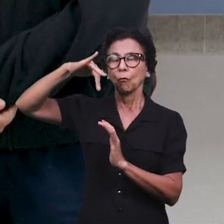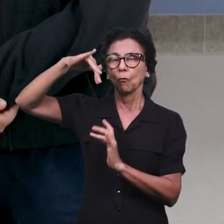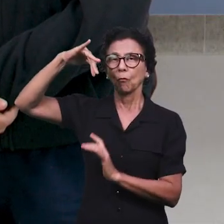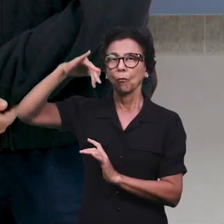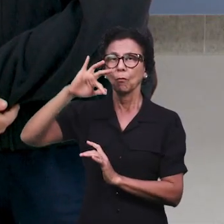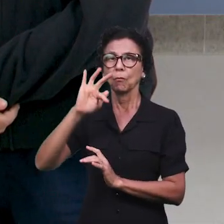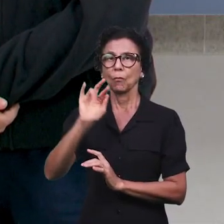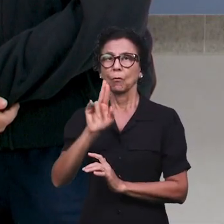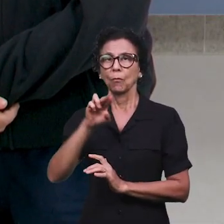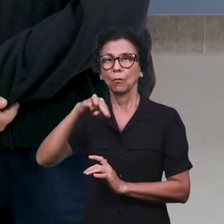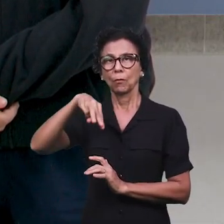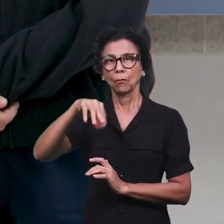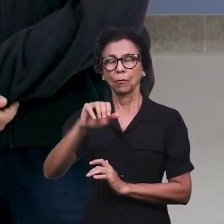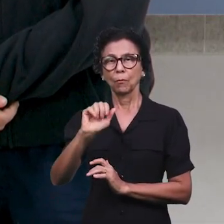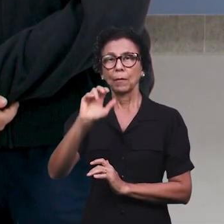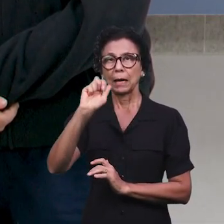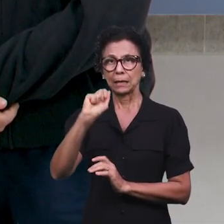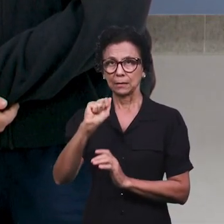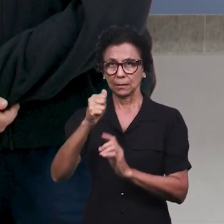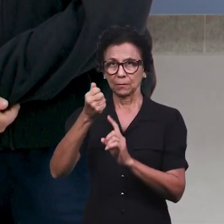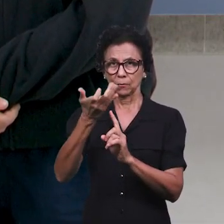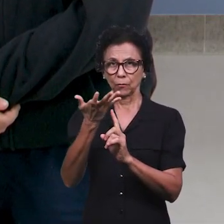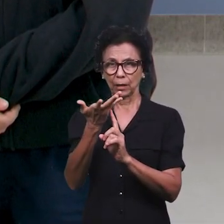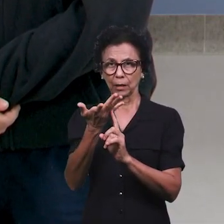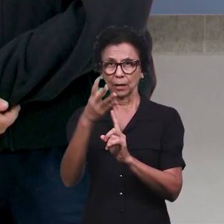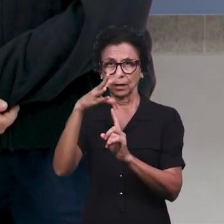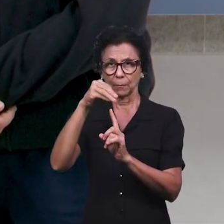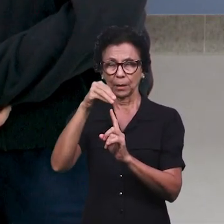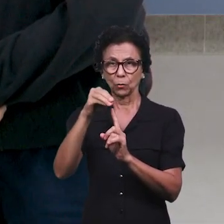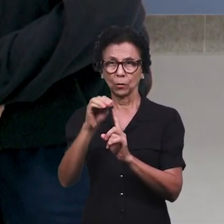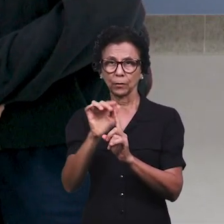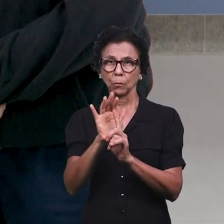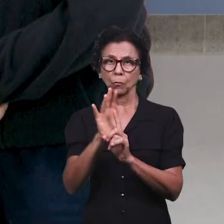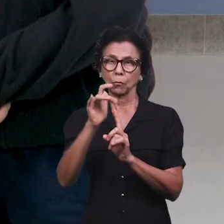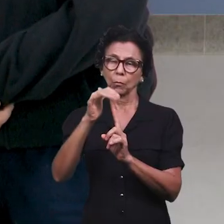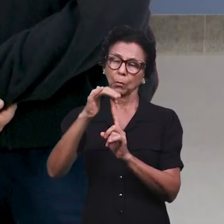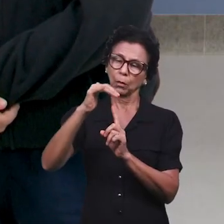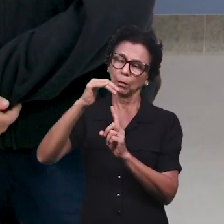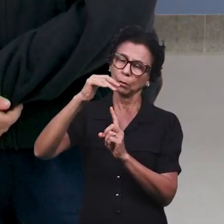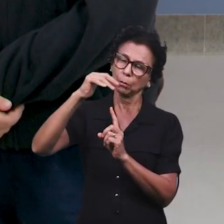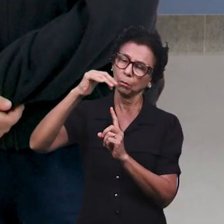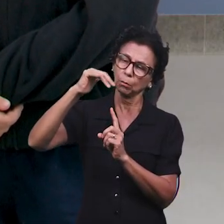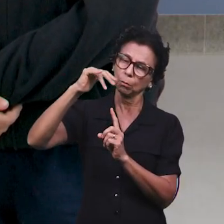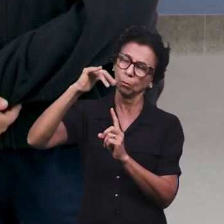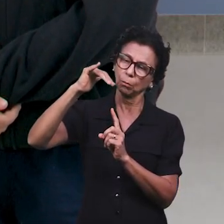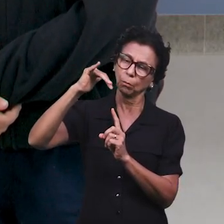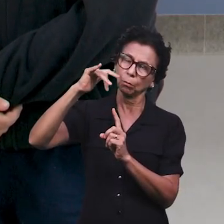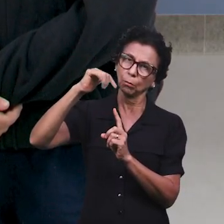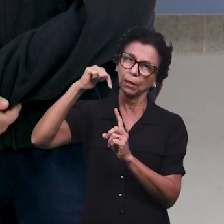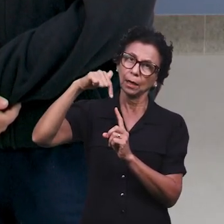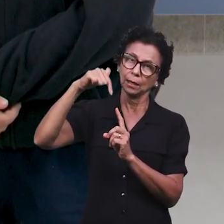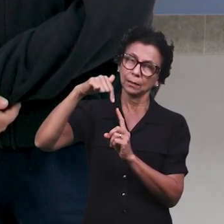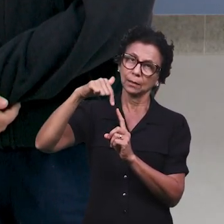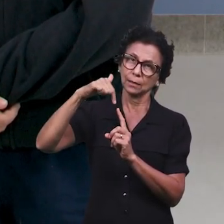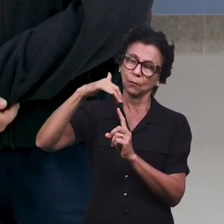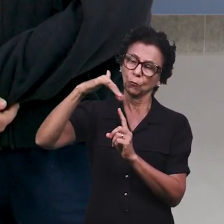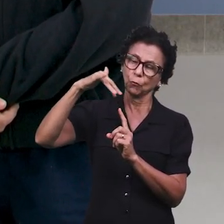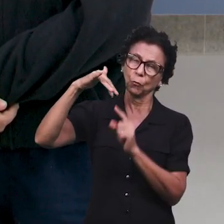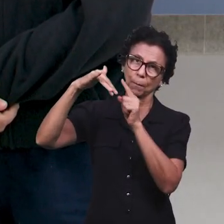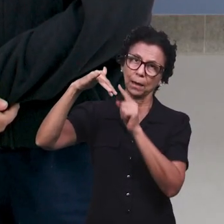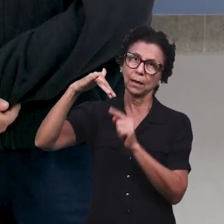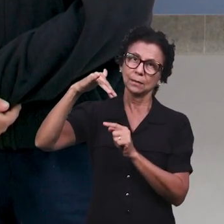aqui em cima, a vela acendeu lá embaixo. Por quê? A fumaça que está saindo ali, o pavio que está fumegando ali, ainda